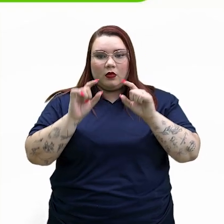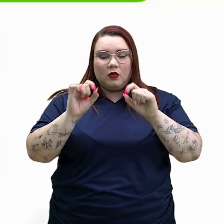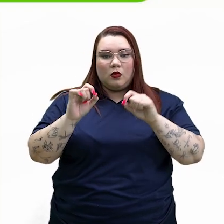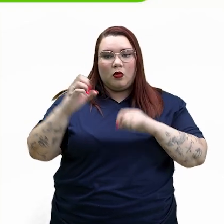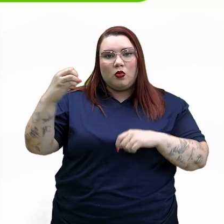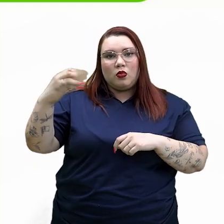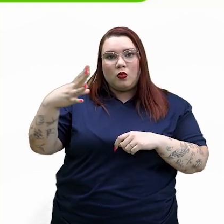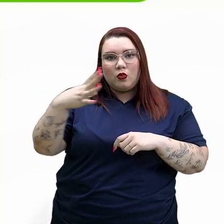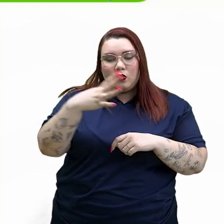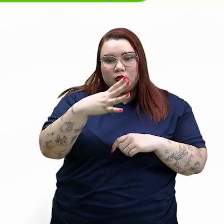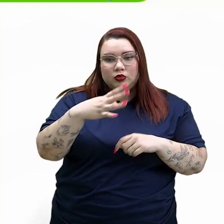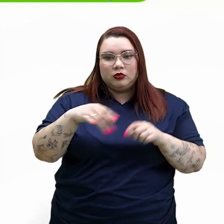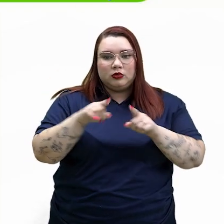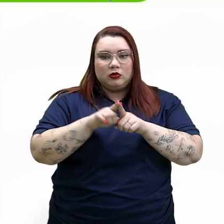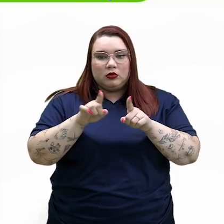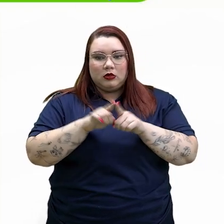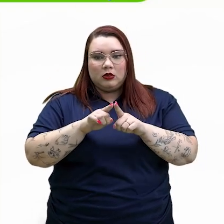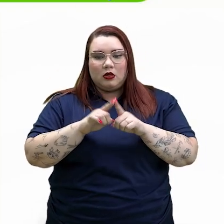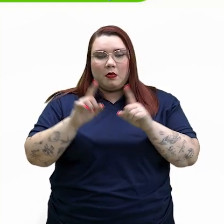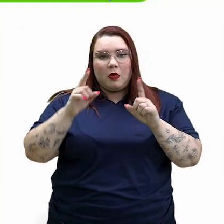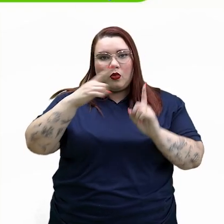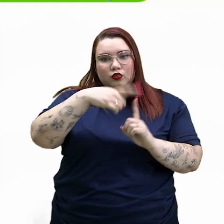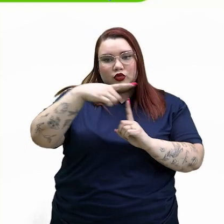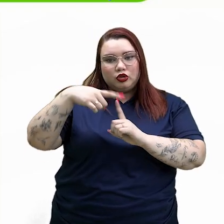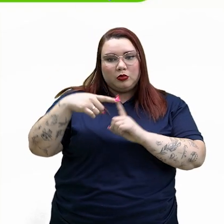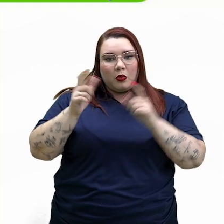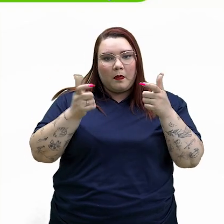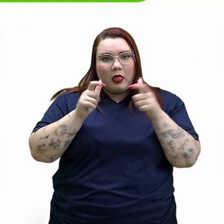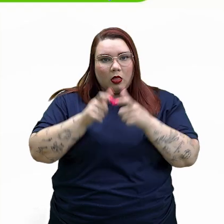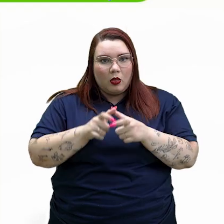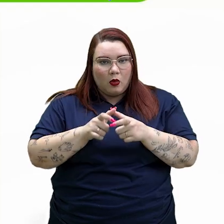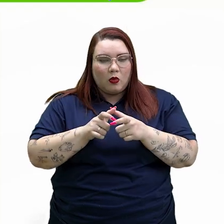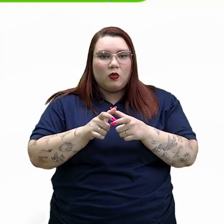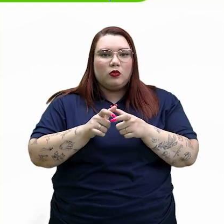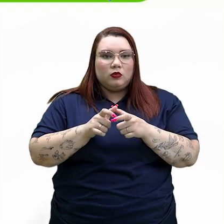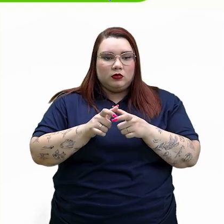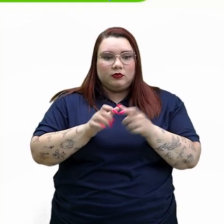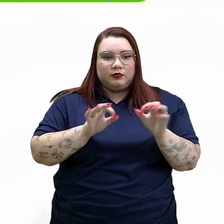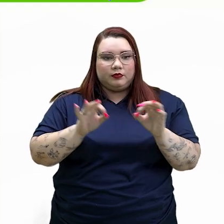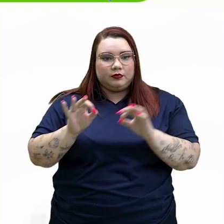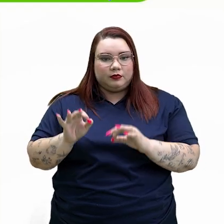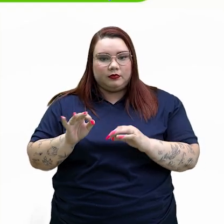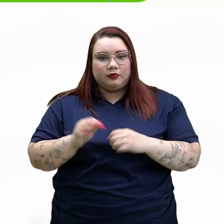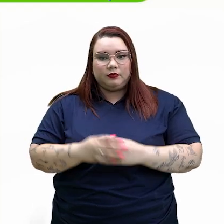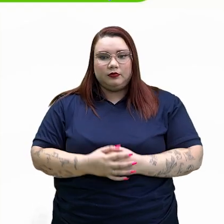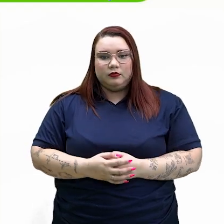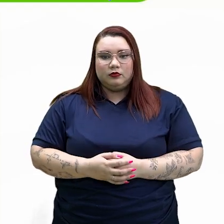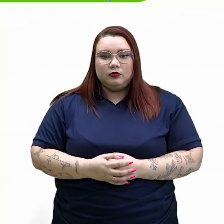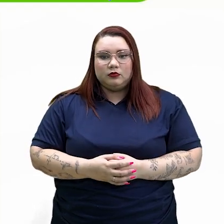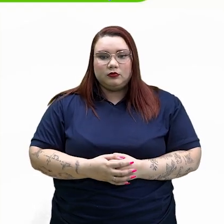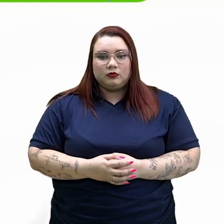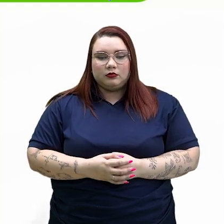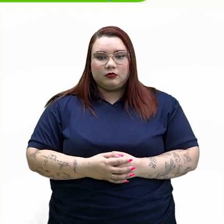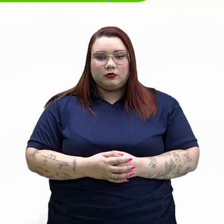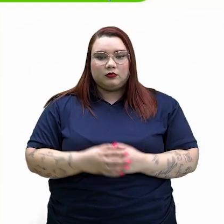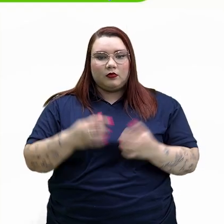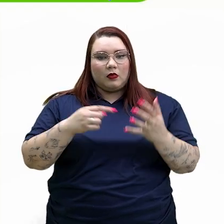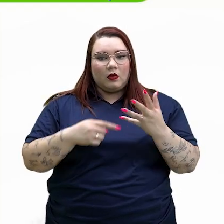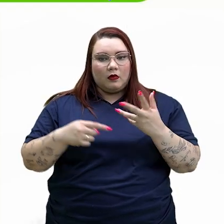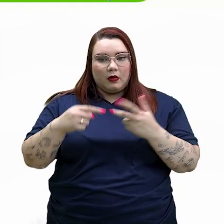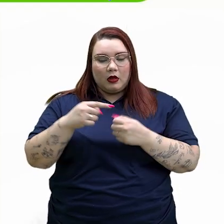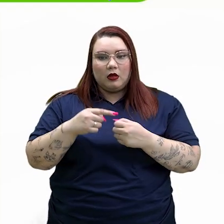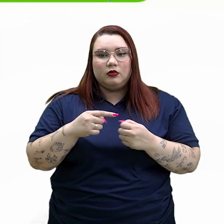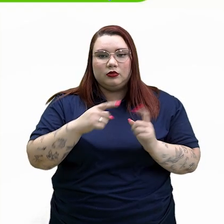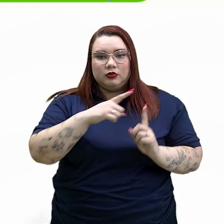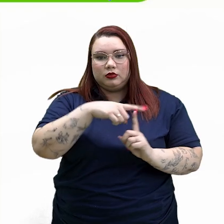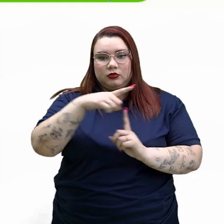de luz e lentes menores. Aí você tem a lente côncava e divergente e, enfim,